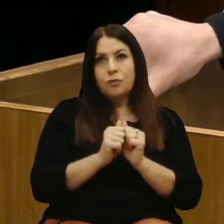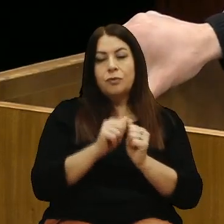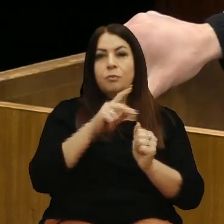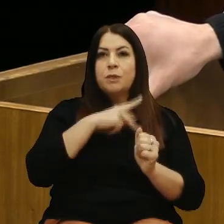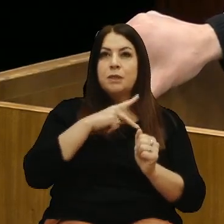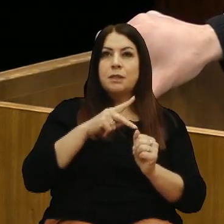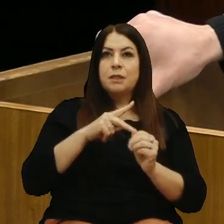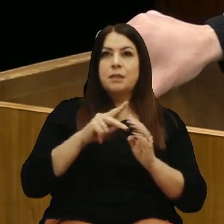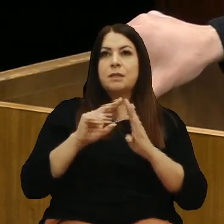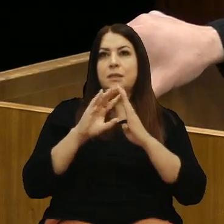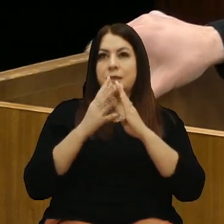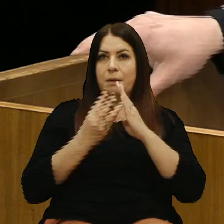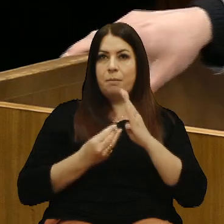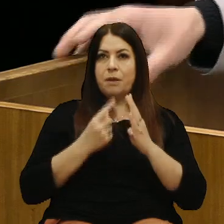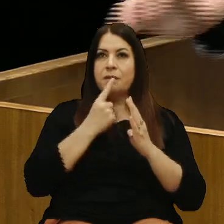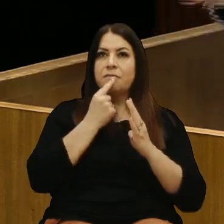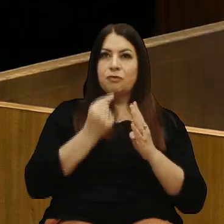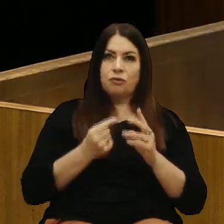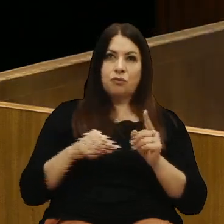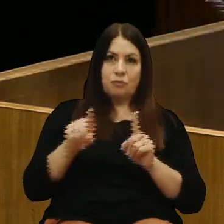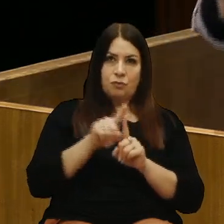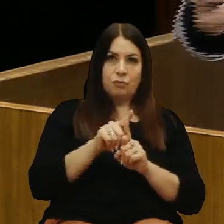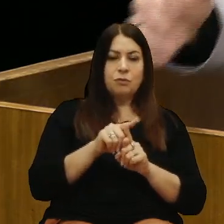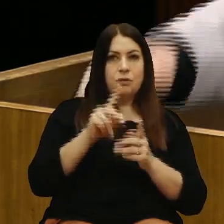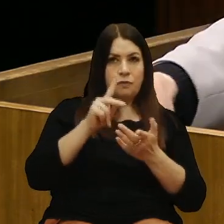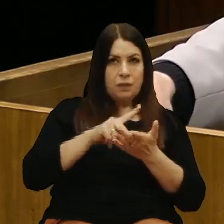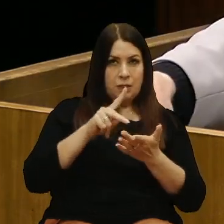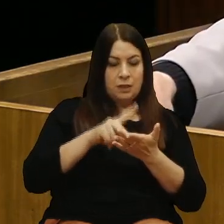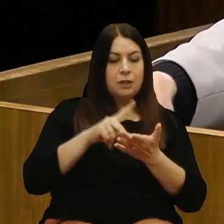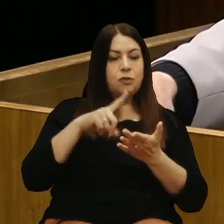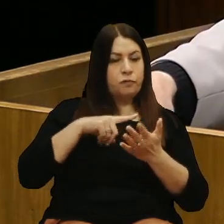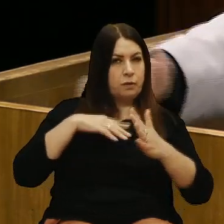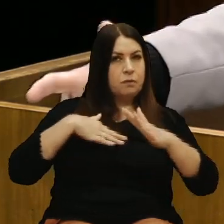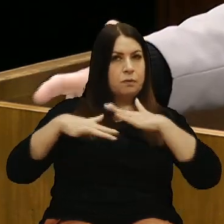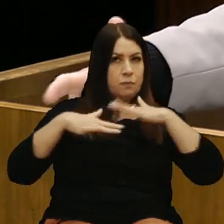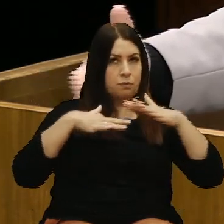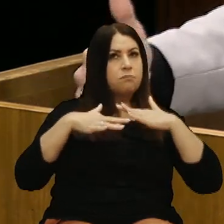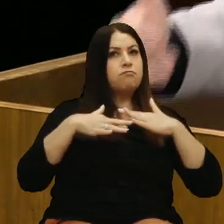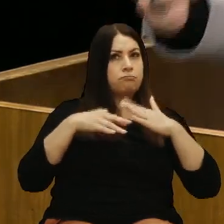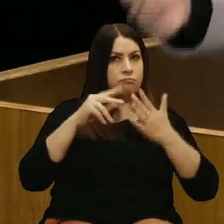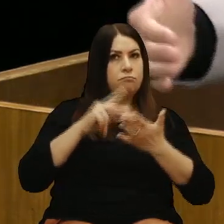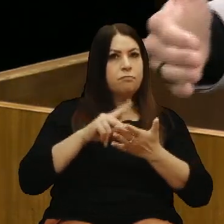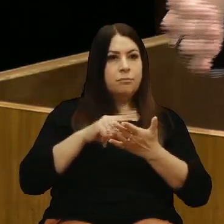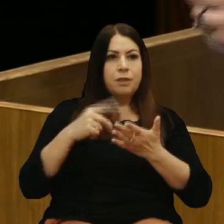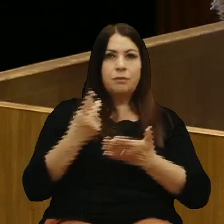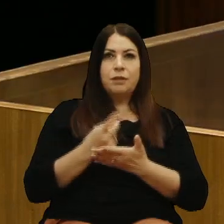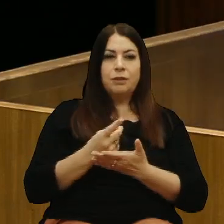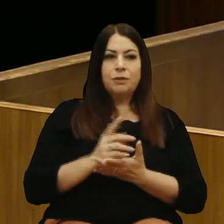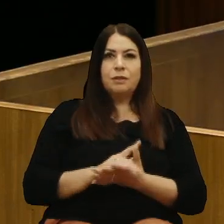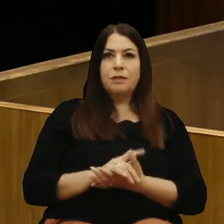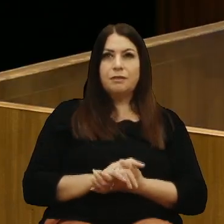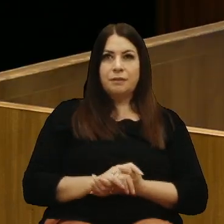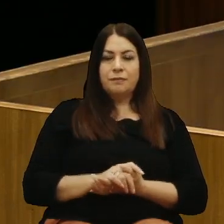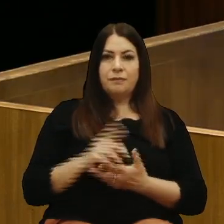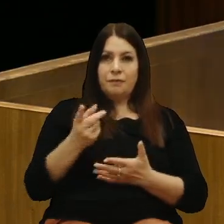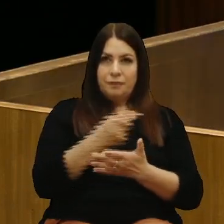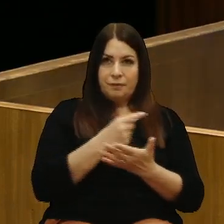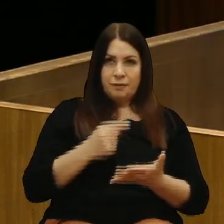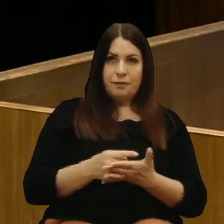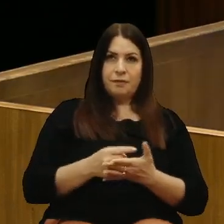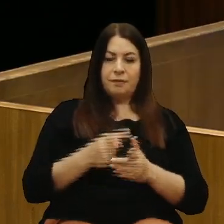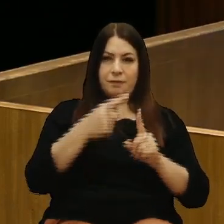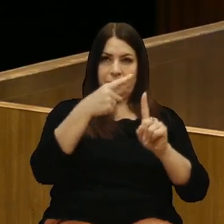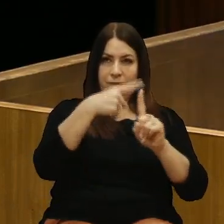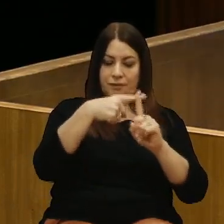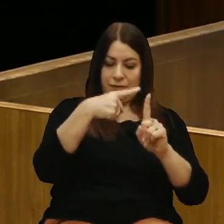do SAMAI, João Wes, para que, de fato, houvesse essa mobilização e, de fato, essa iniciativa, esse ponto extremamente